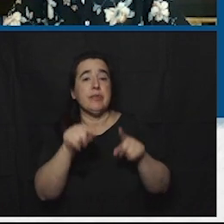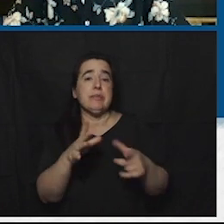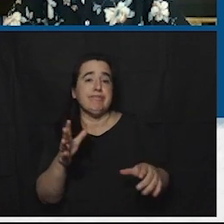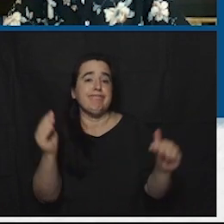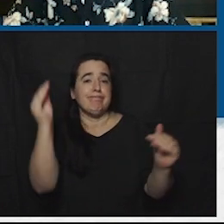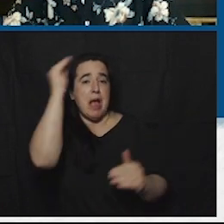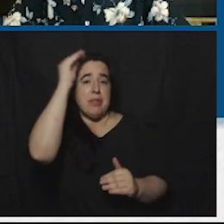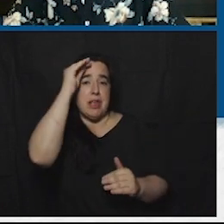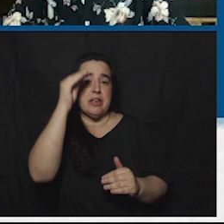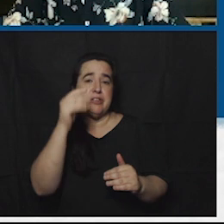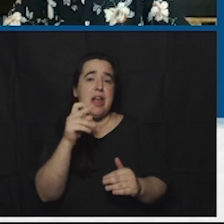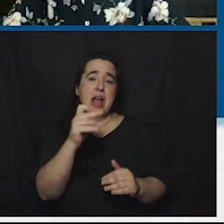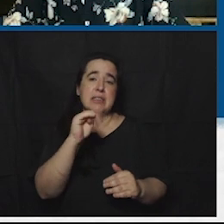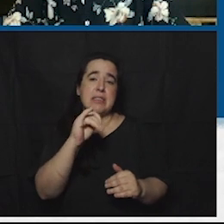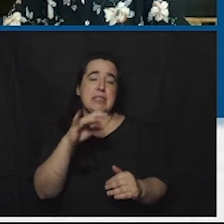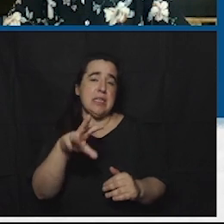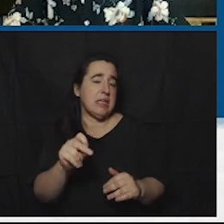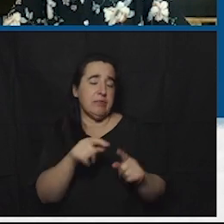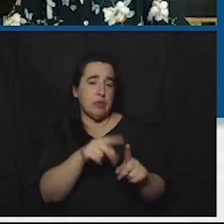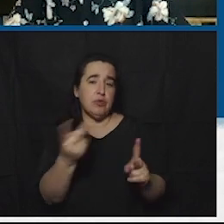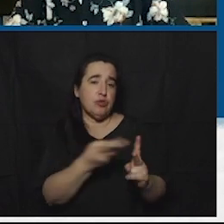portanto, as primeiras zonas a ser atacadas